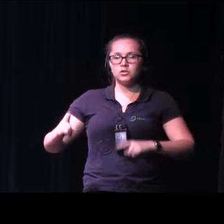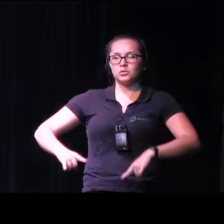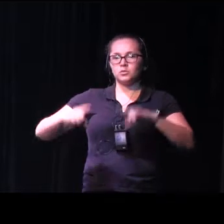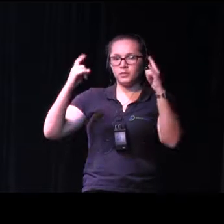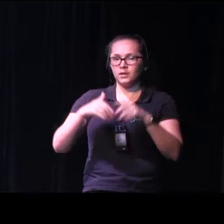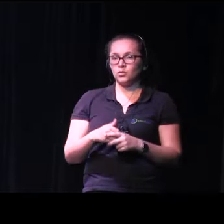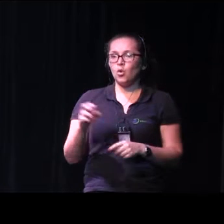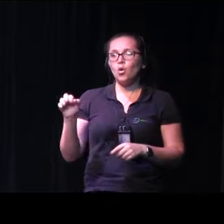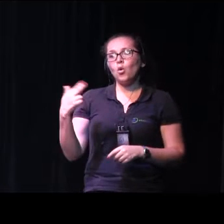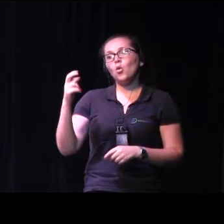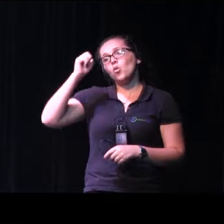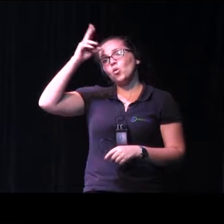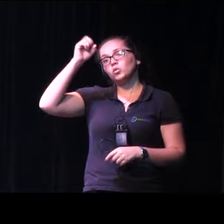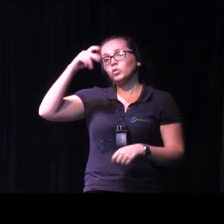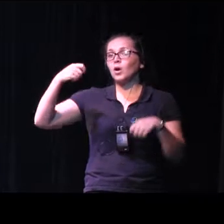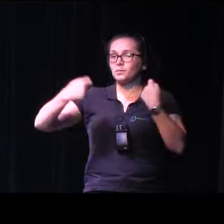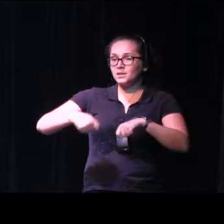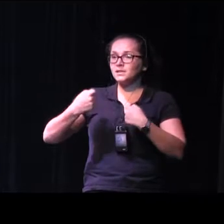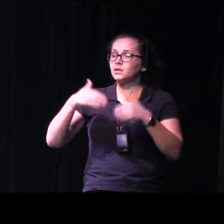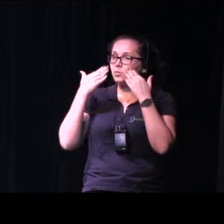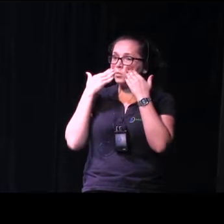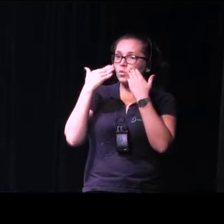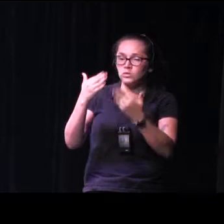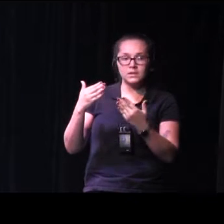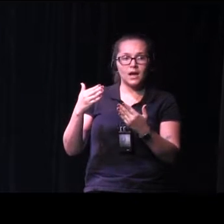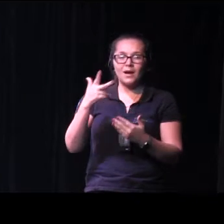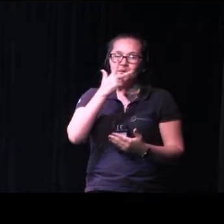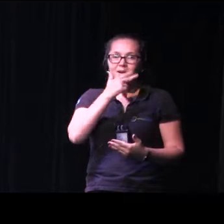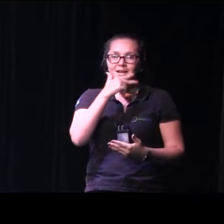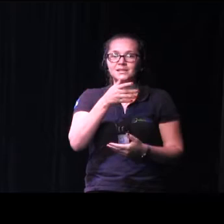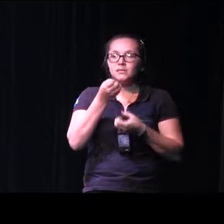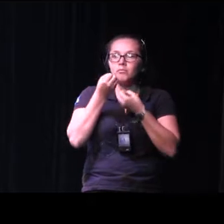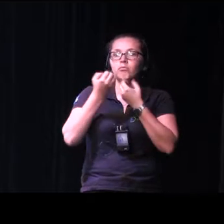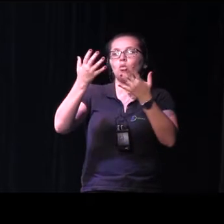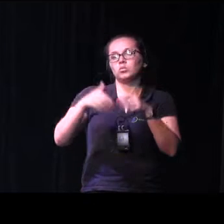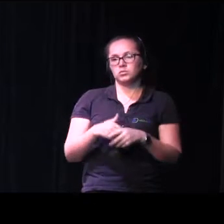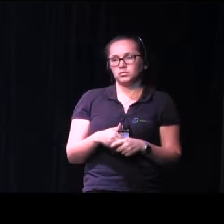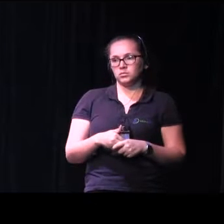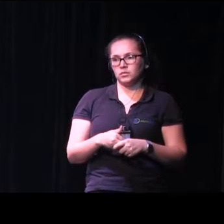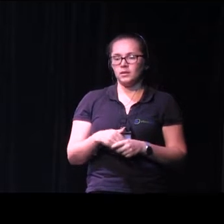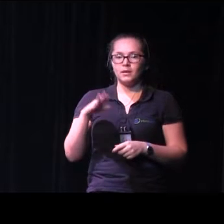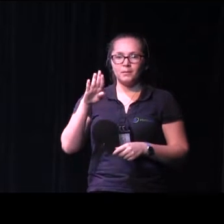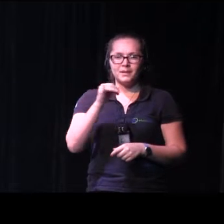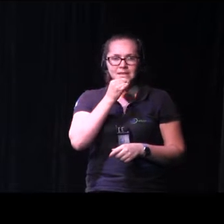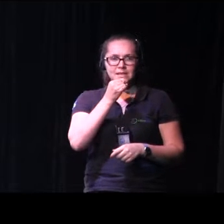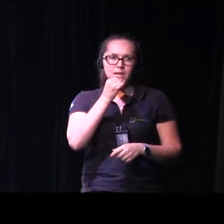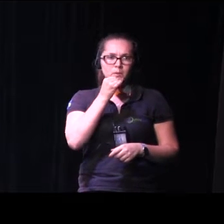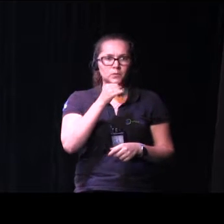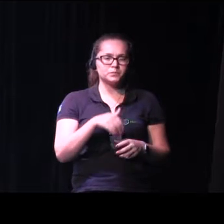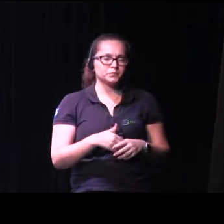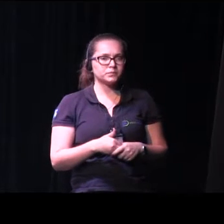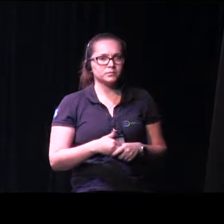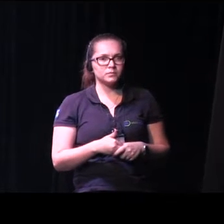de um prédio cívico ou cultural, devem parecer absolutamente inocentes.